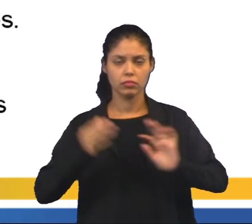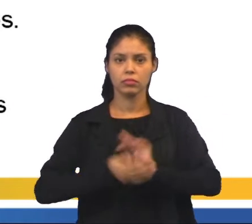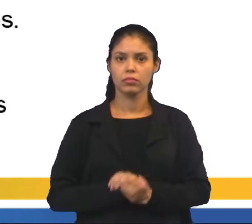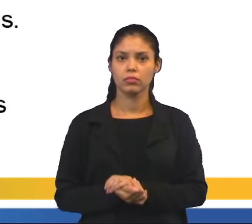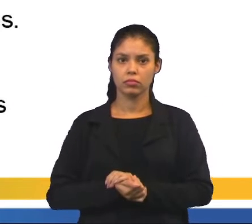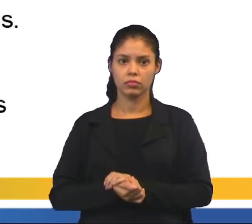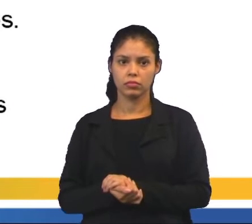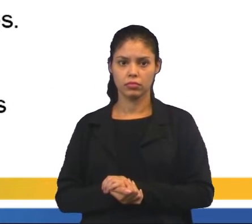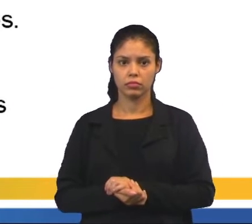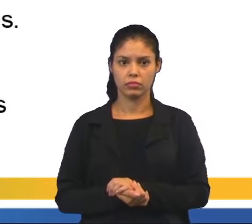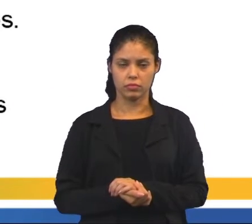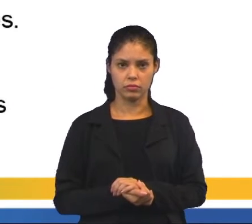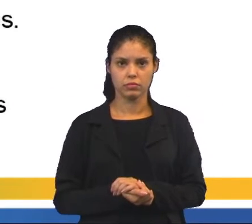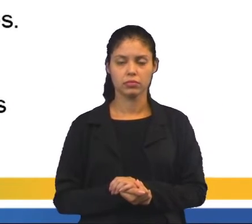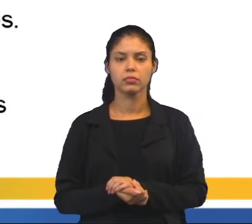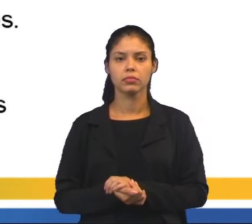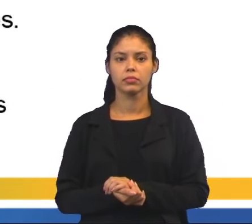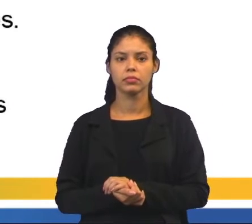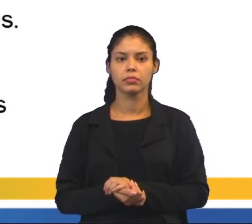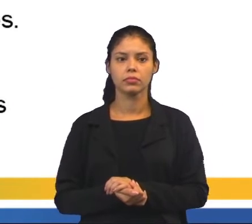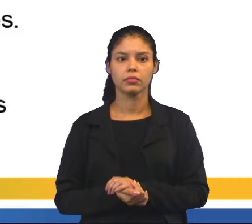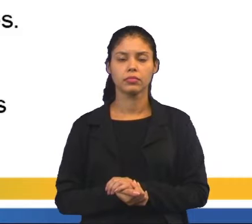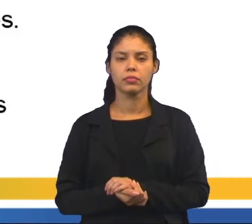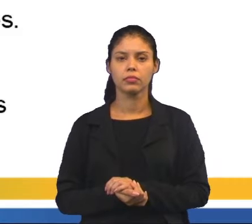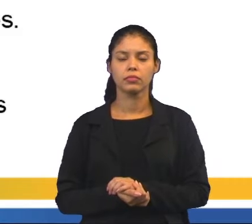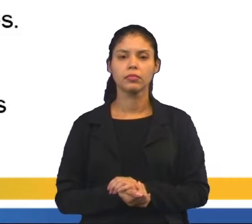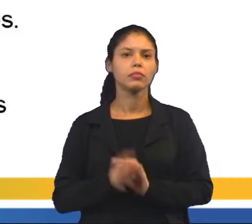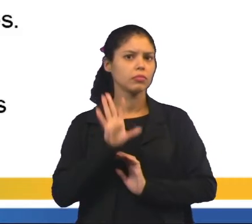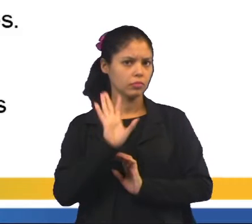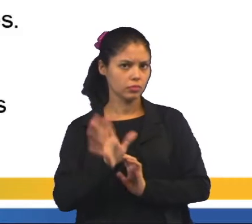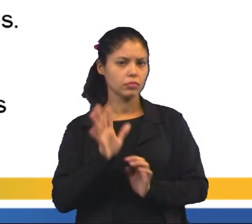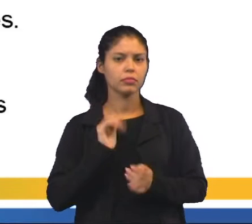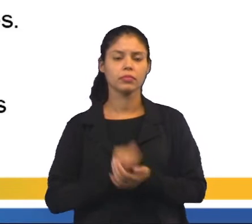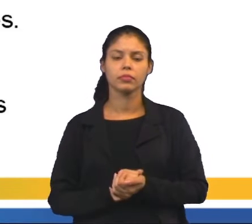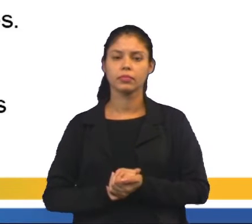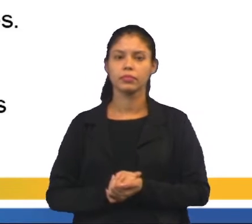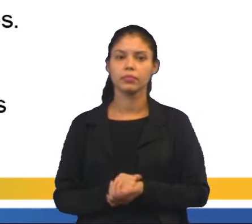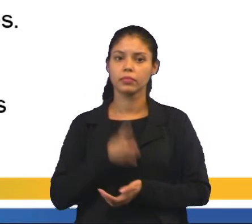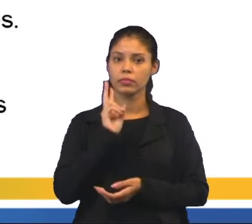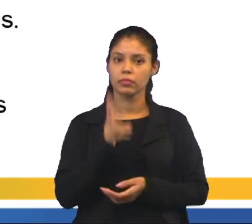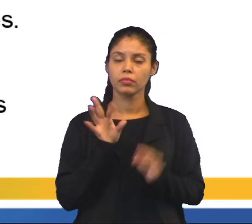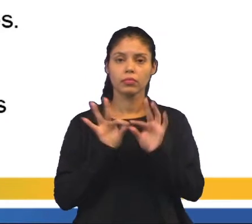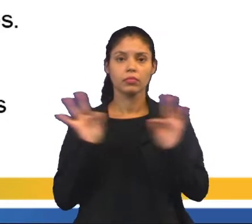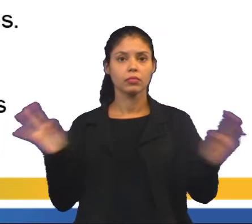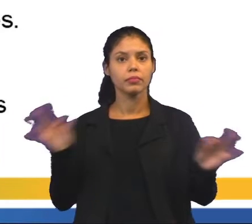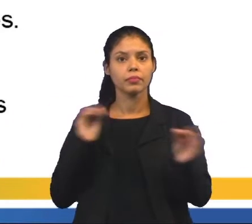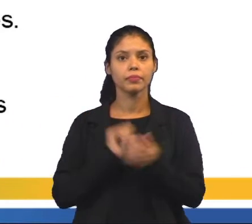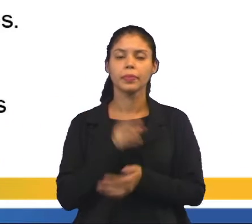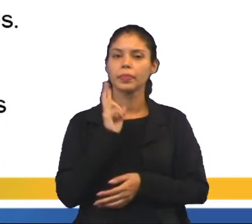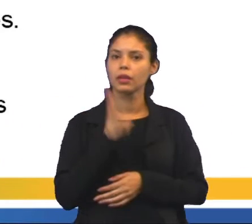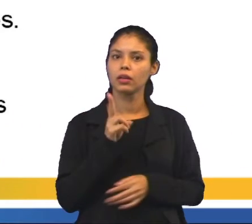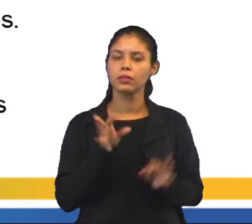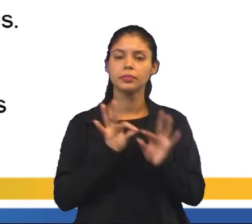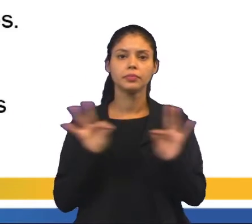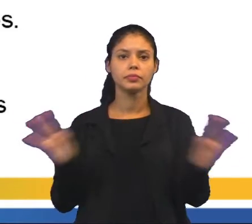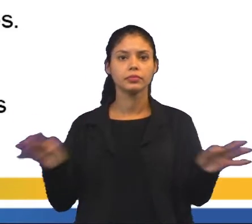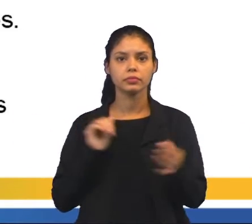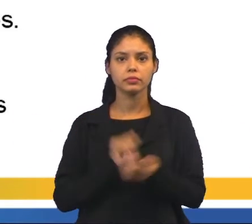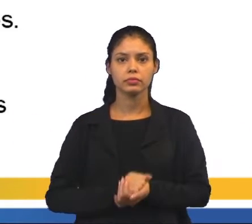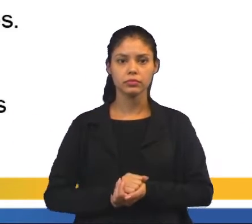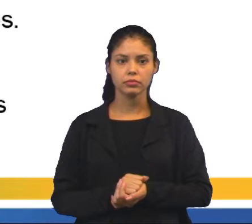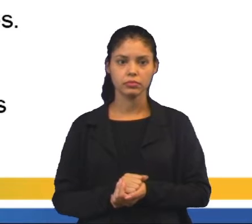congruentes, com a mesma medida, tá? Quando eu botei a mesma medida, é com a mesma